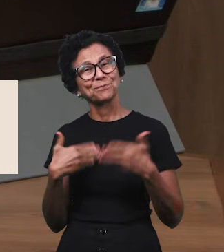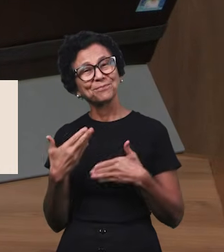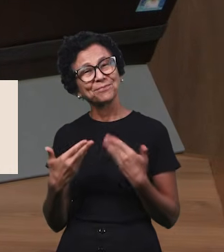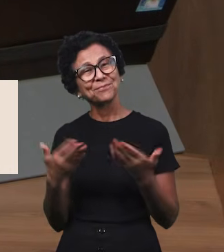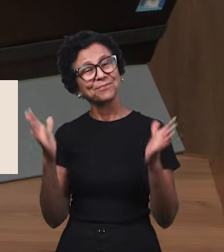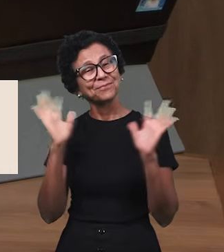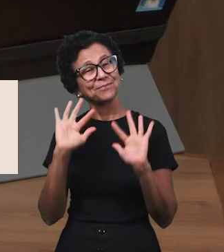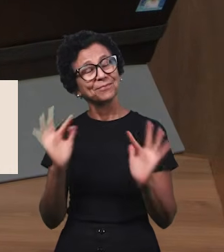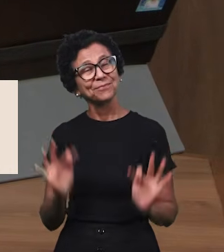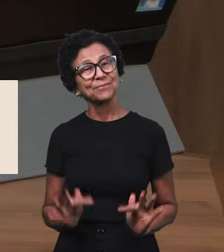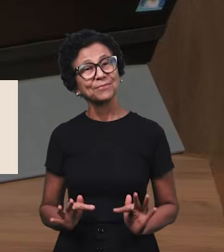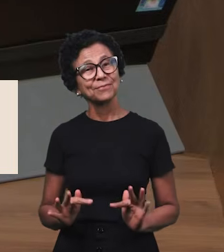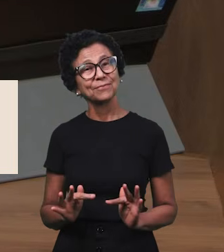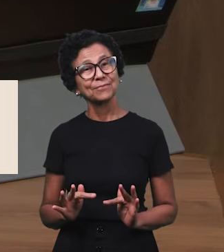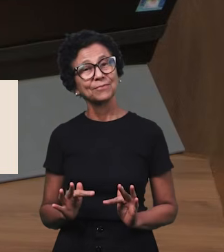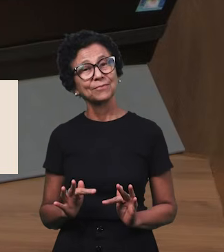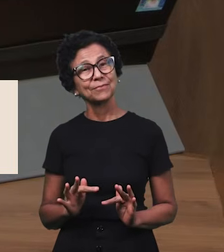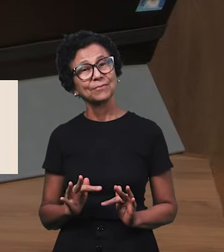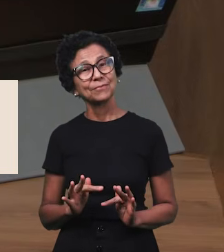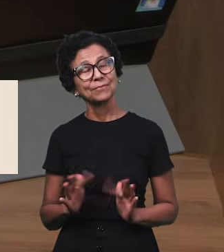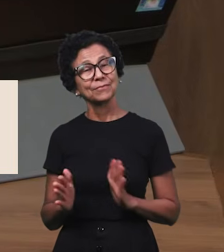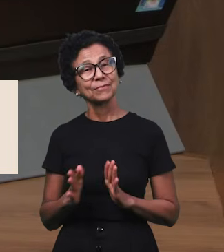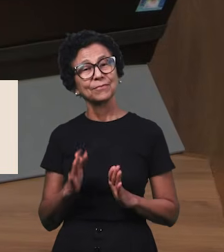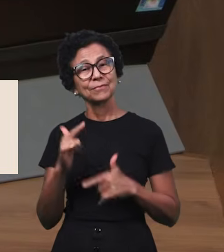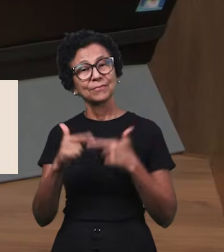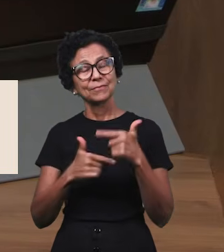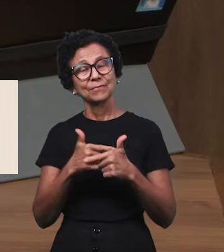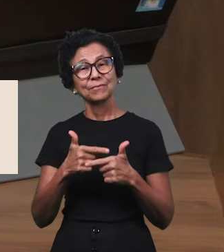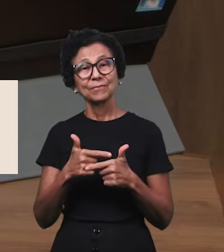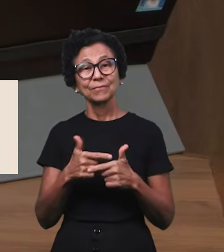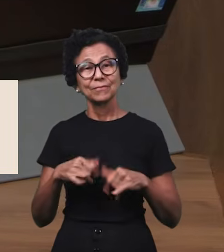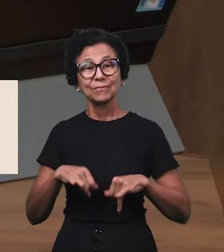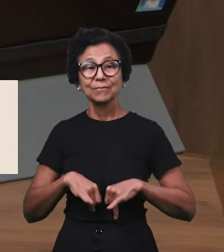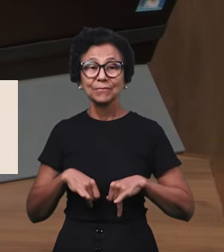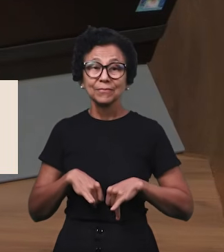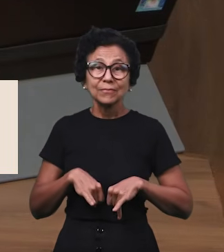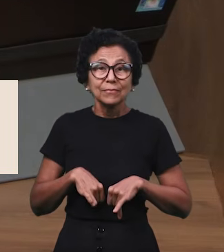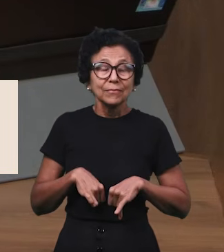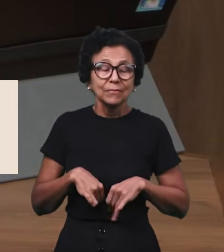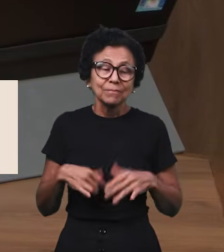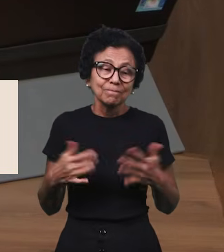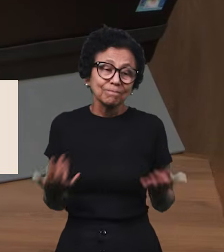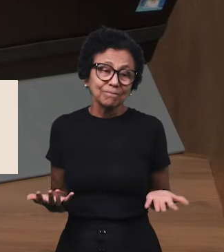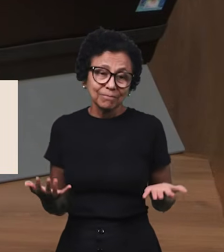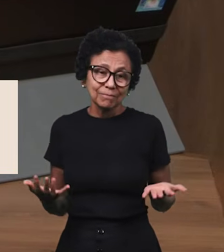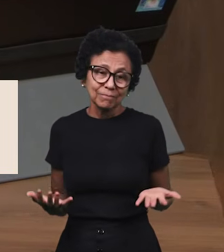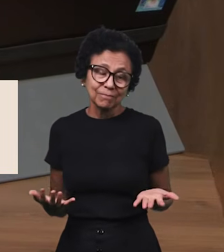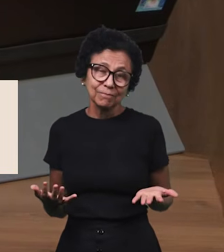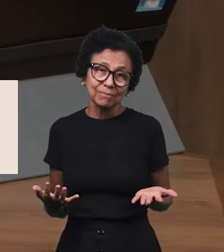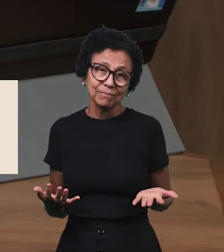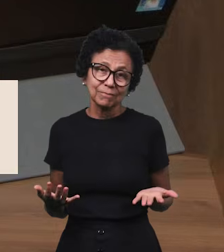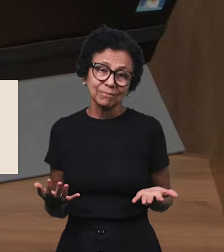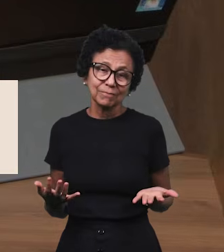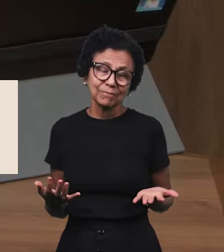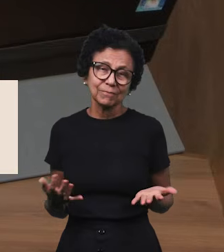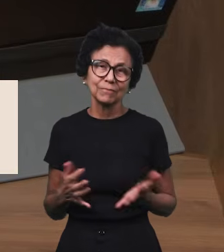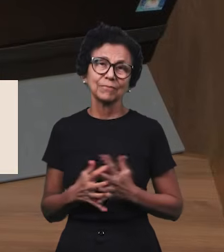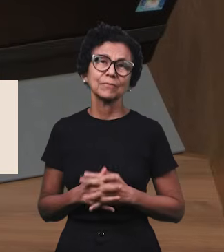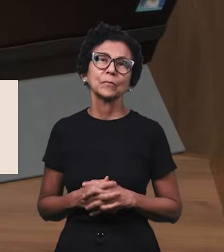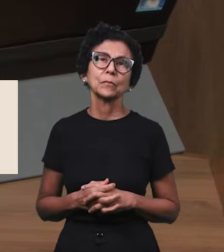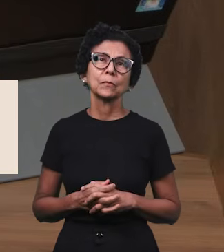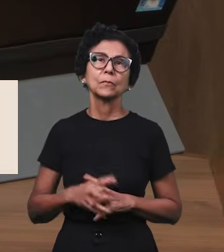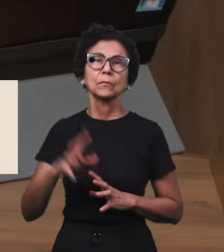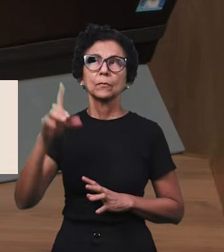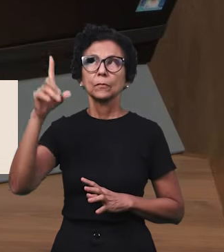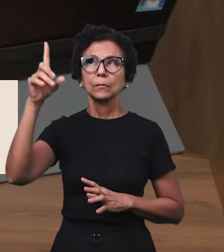de alegria, de bonança. E nos dias de luta e nos dias de sofrimento, que certamente virão. Ninguém está longe disso, mas olha,